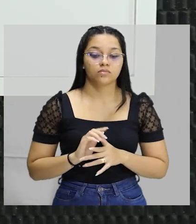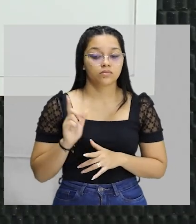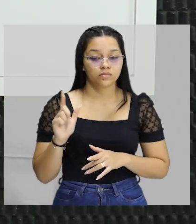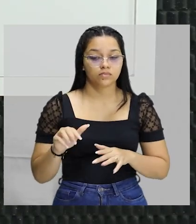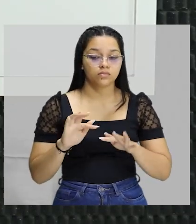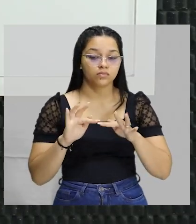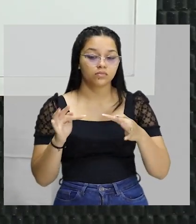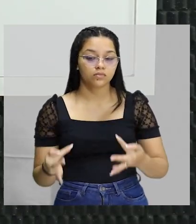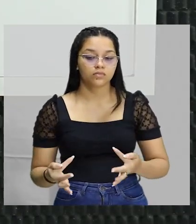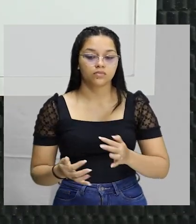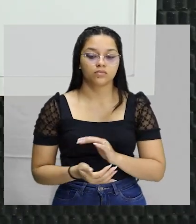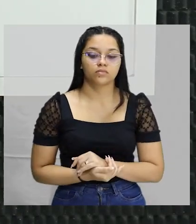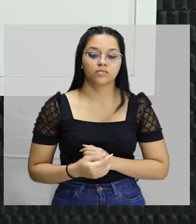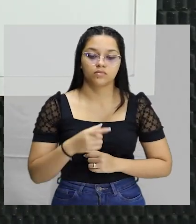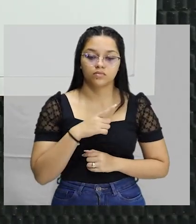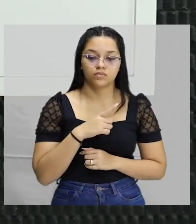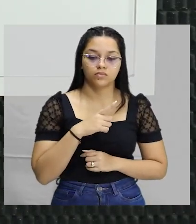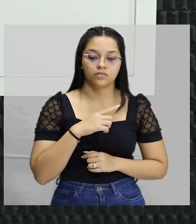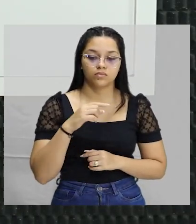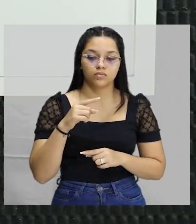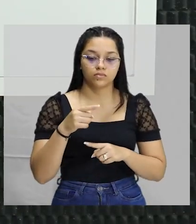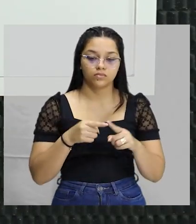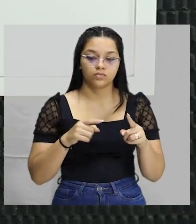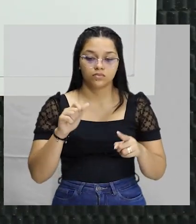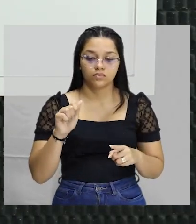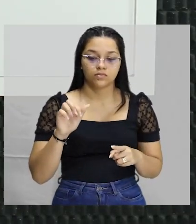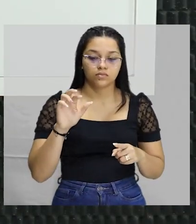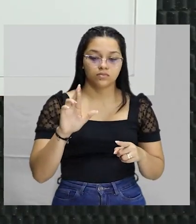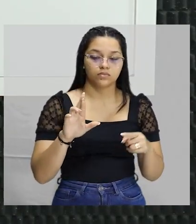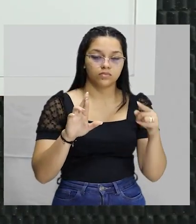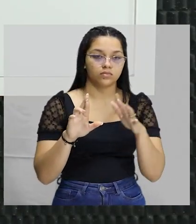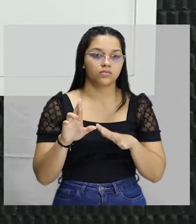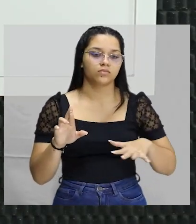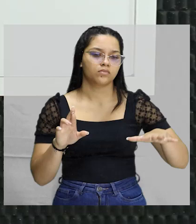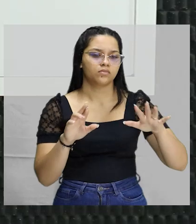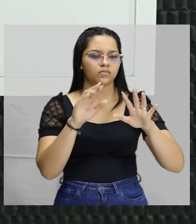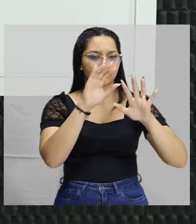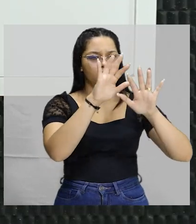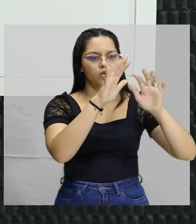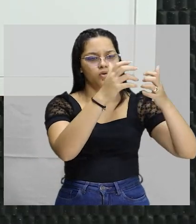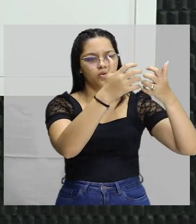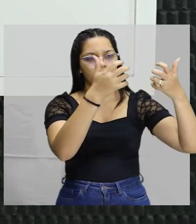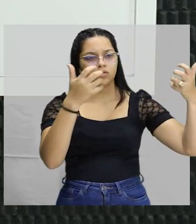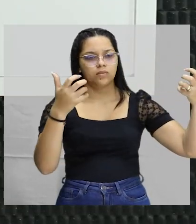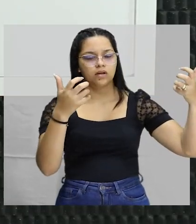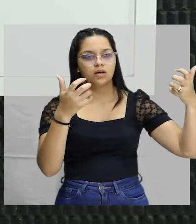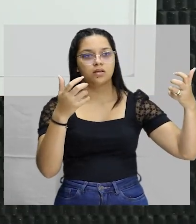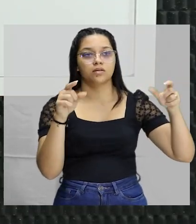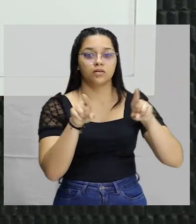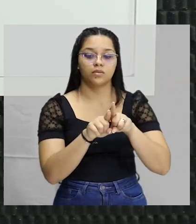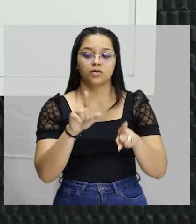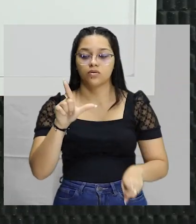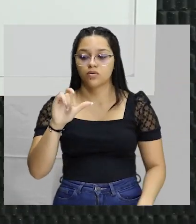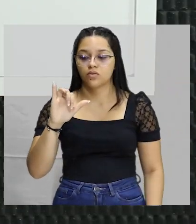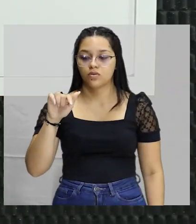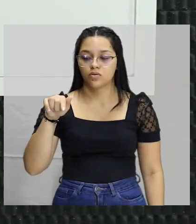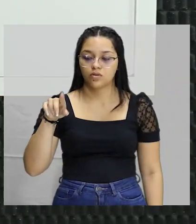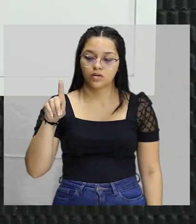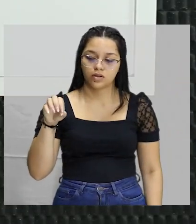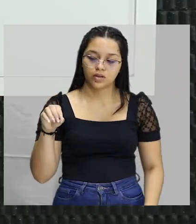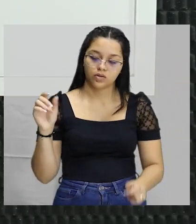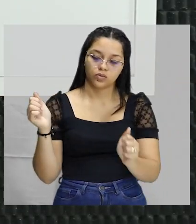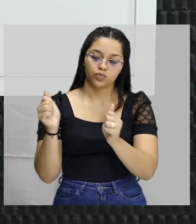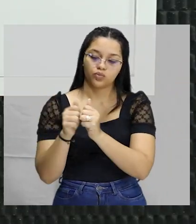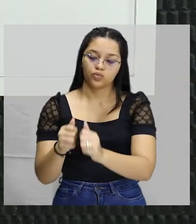simples, certo? Eu tenho um meio ar em que as partículas estão mais separadas. Eu tenho um meio líquido que as partículas estão um pouco